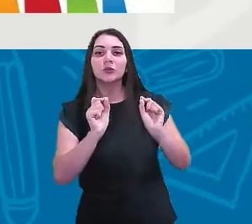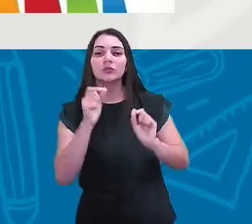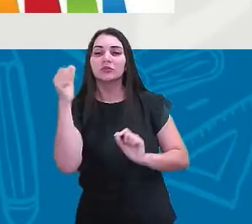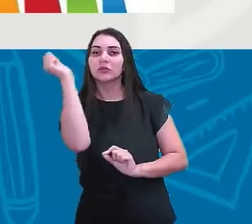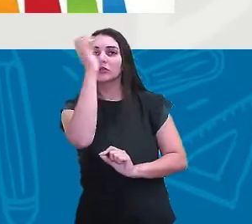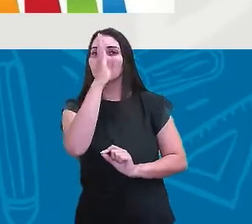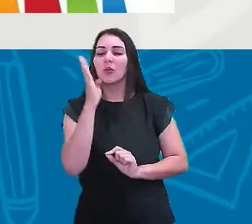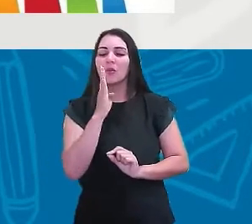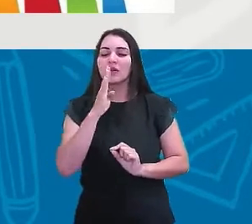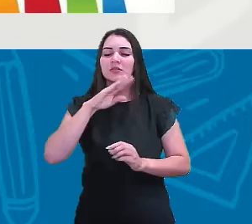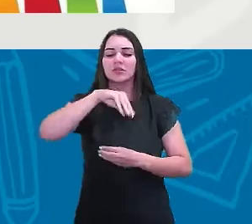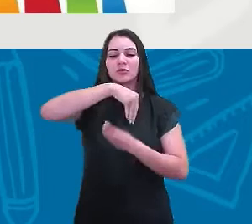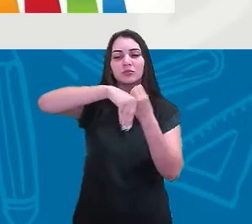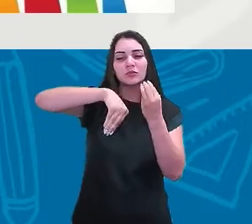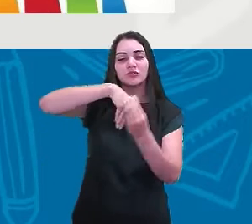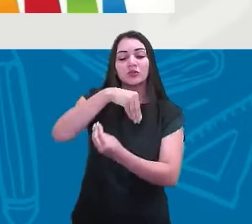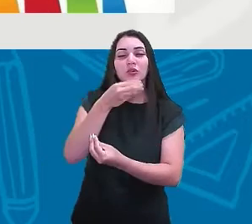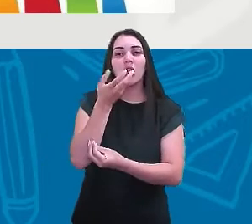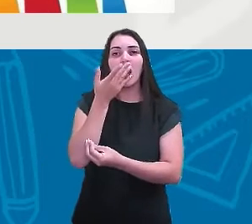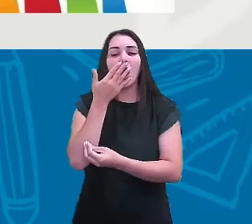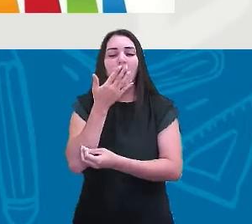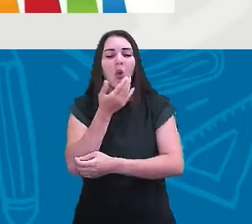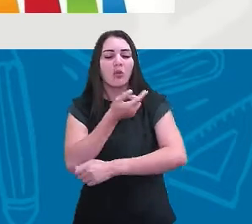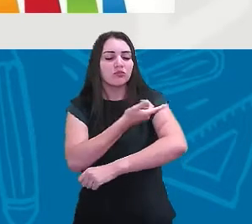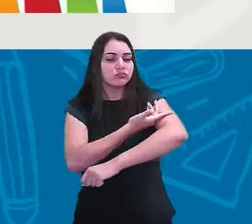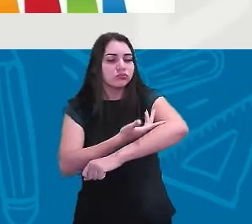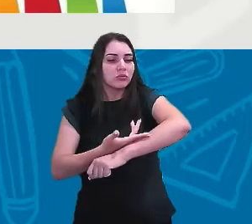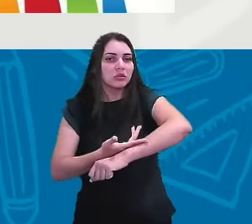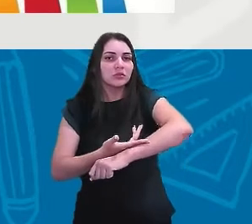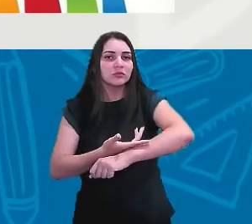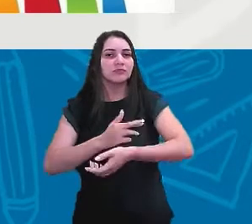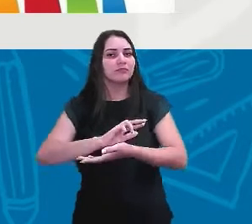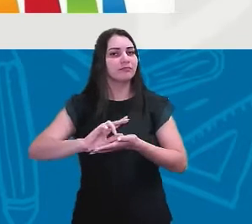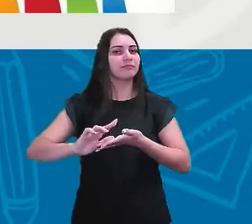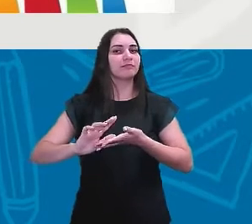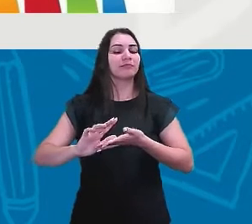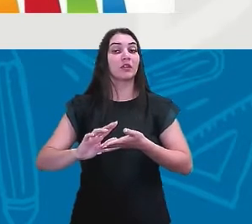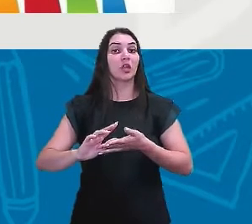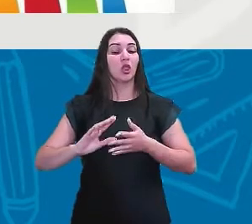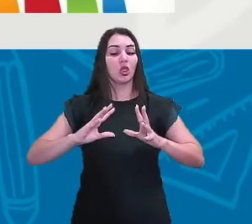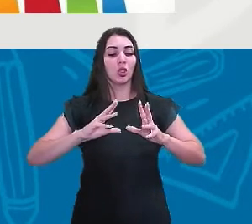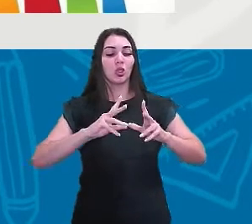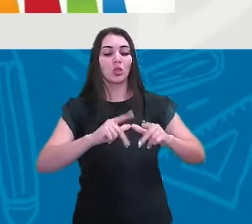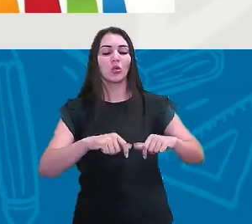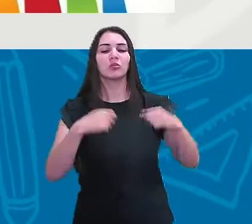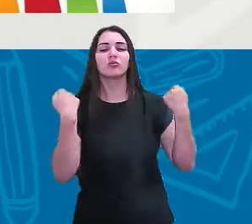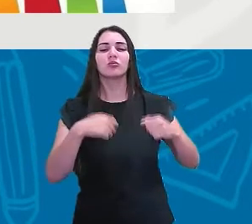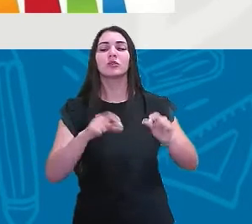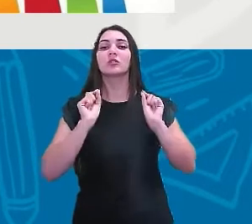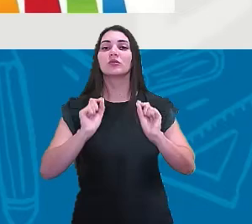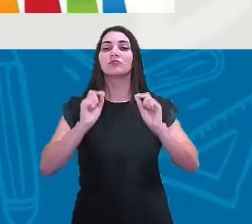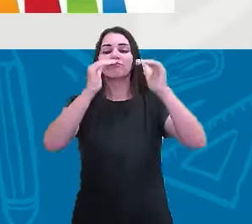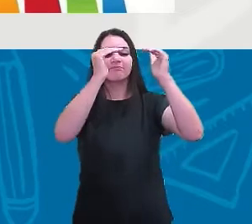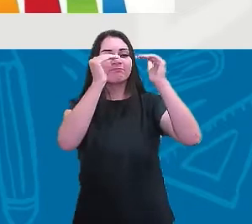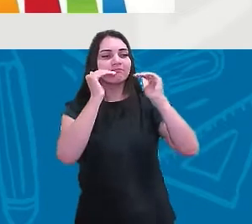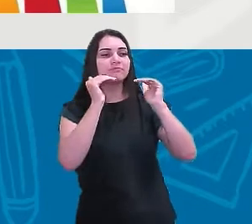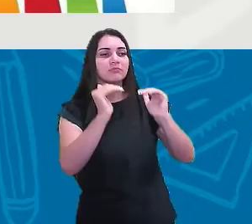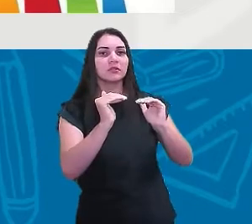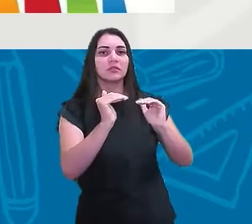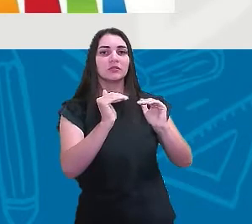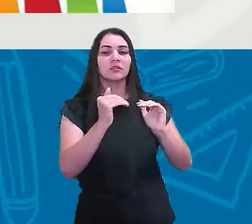de cores, de raças, de etnias e tudo mais. E que todos devem ser respeitados perante